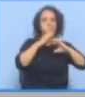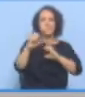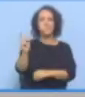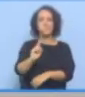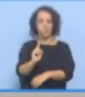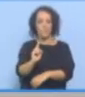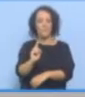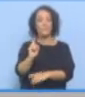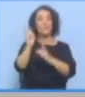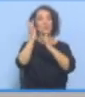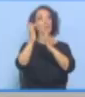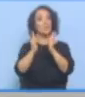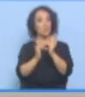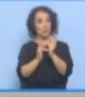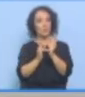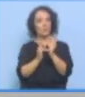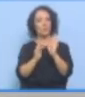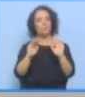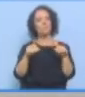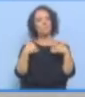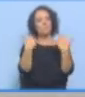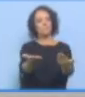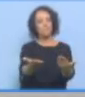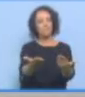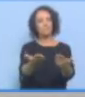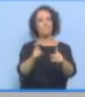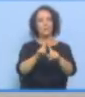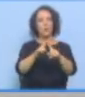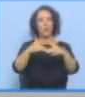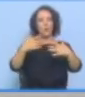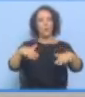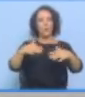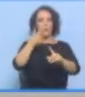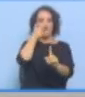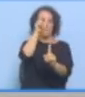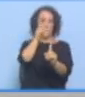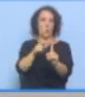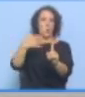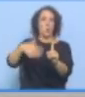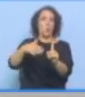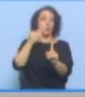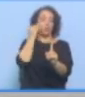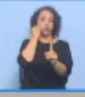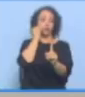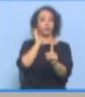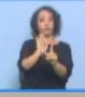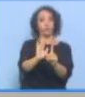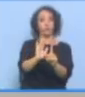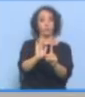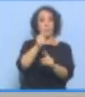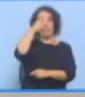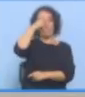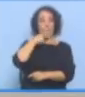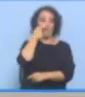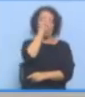Jesus devolve-lhe este atributo, esta grande qualidade do ser humano, que faz parte da definição essencial do ser